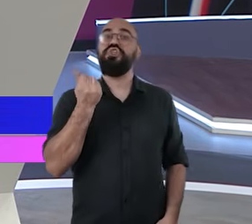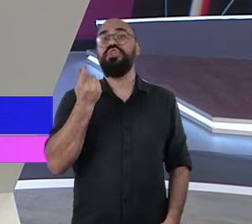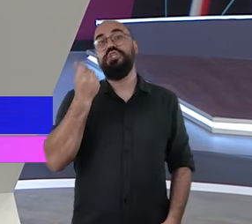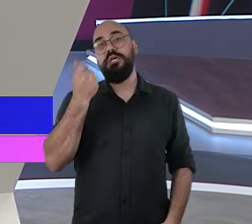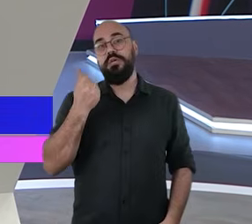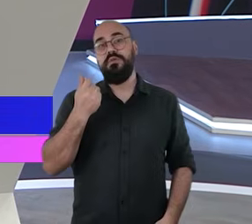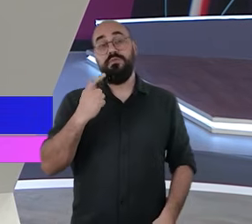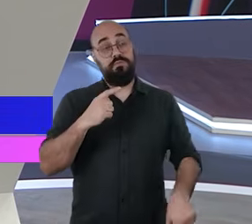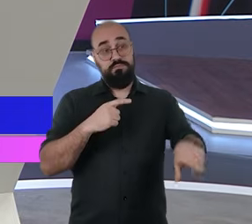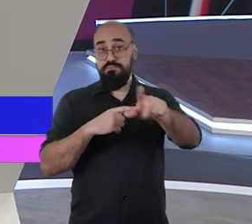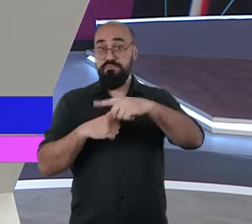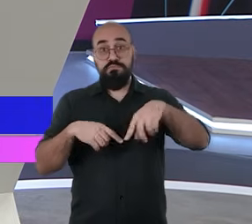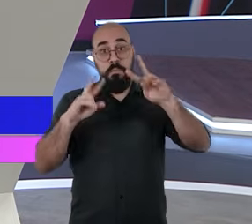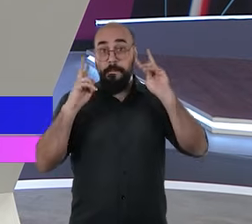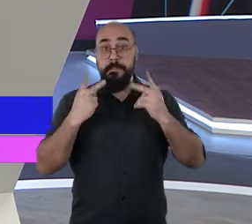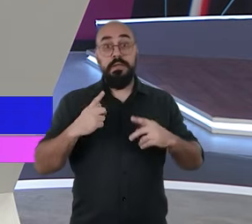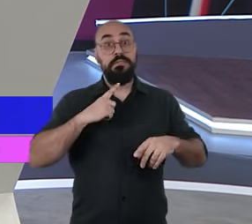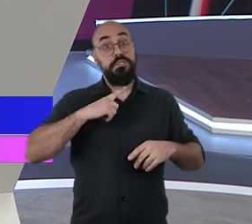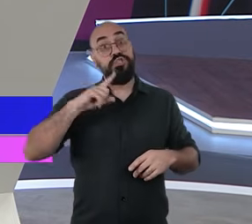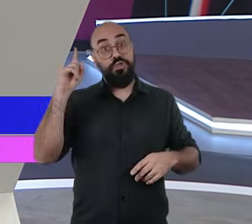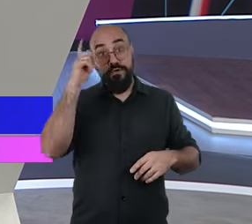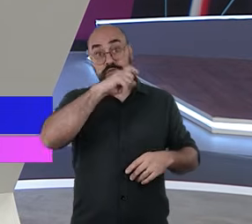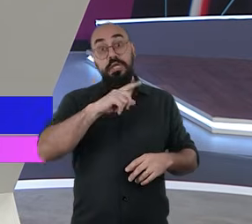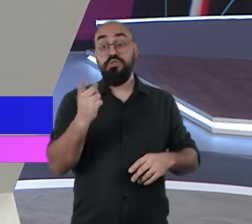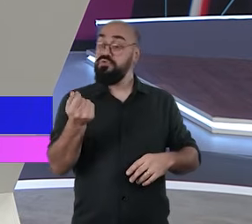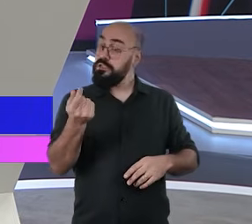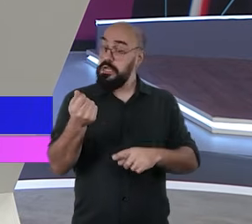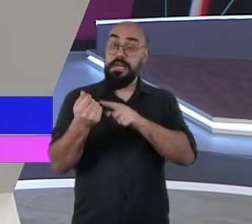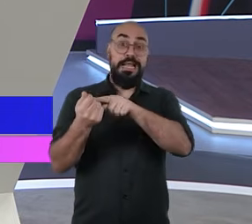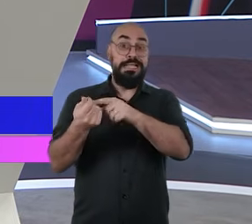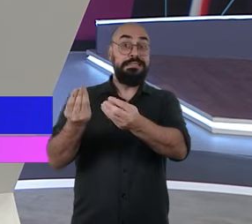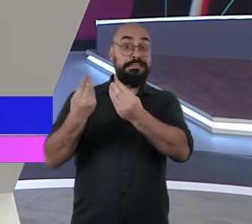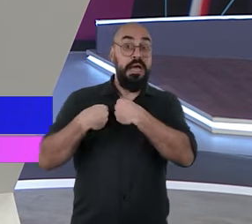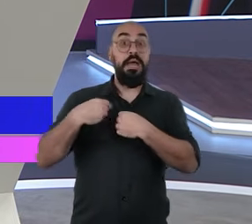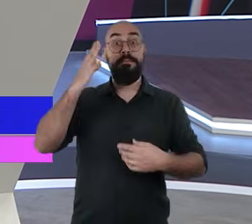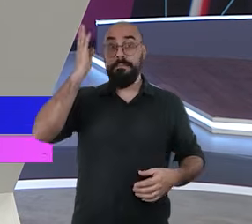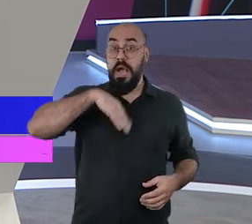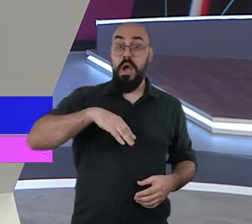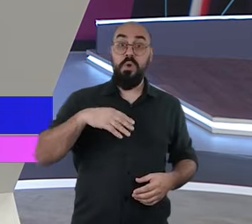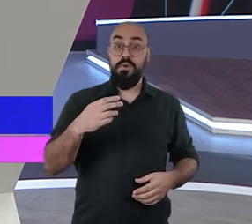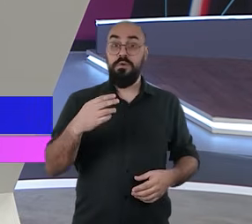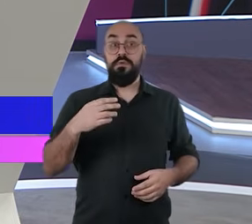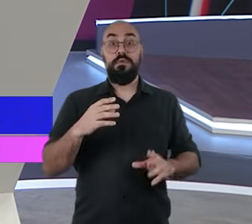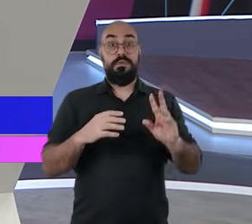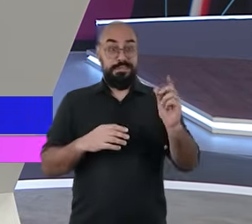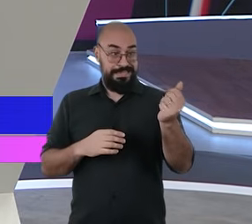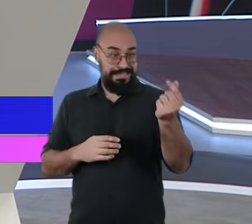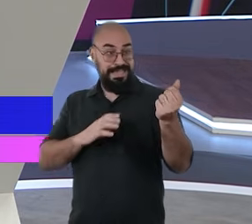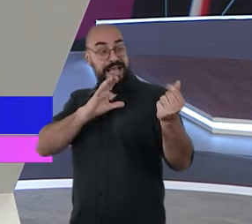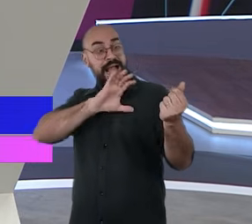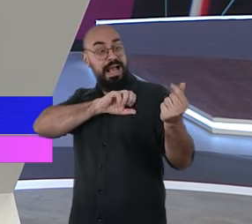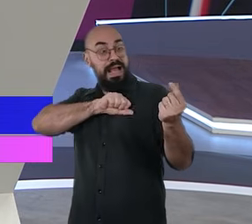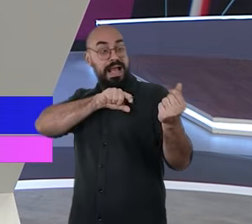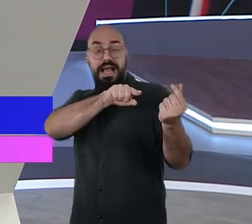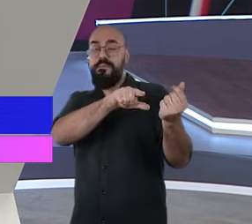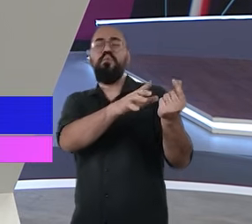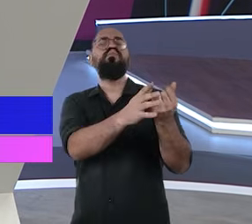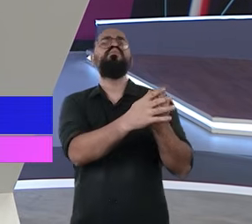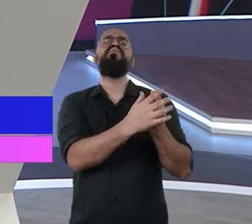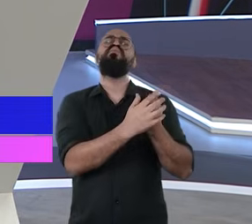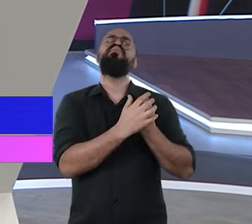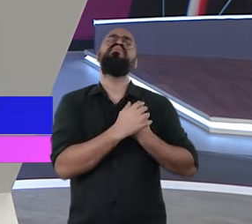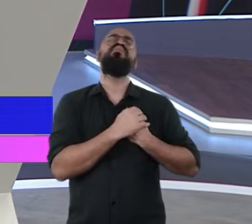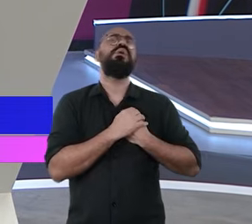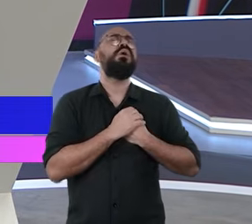tem dificuldades com o dinheiro, e o dinheiro é a raiz de muitos males. O amor a esse dinheiro é uma raiz a muitos males. E a avareza é isso, é